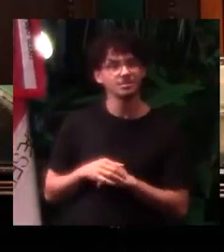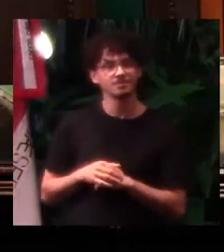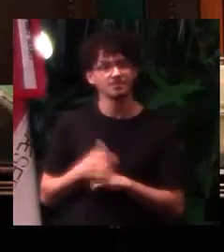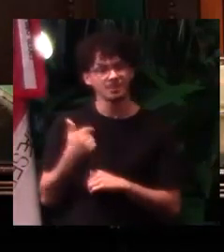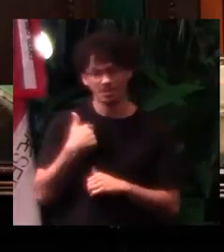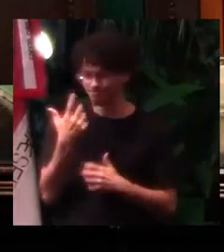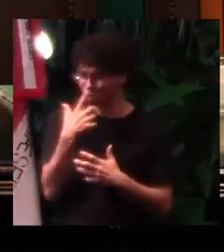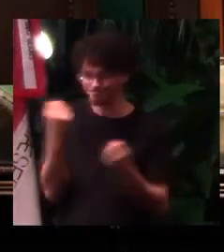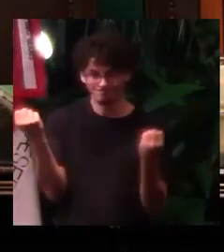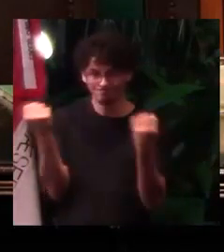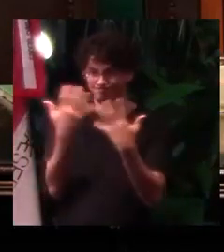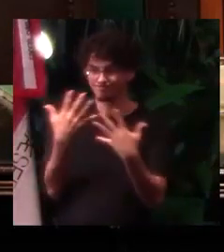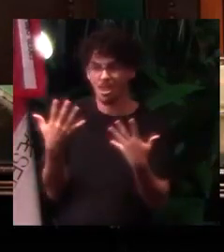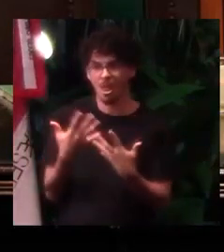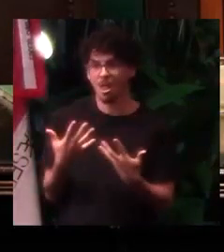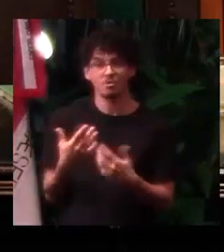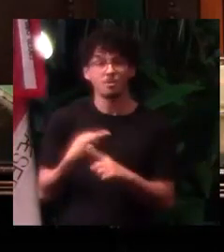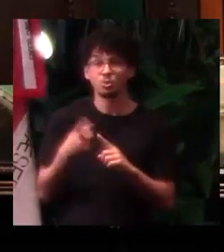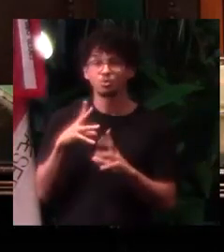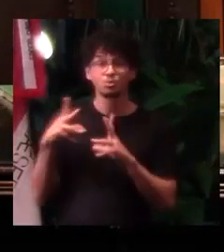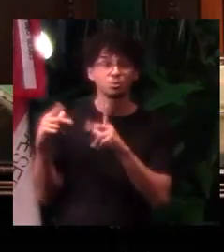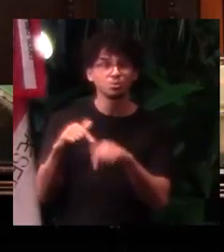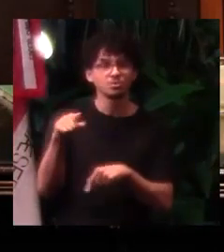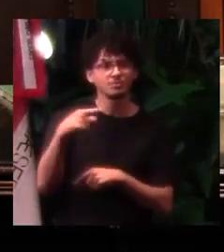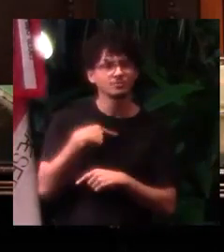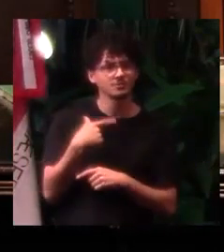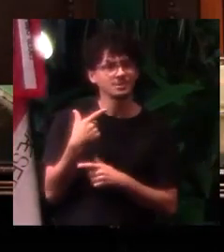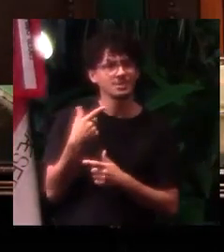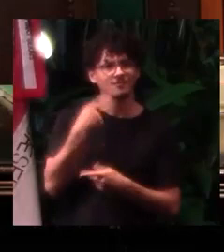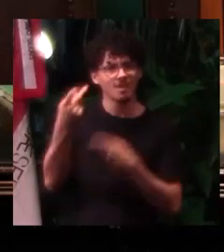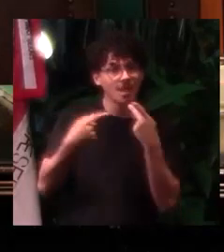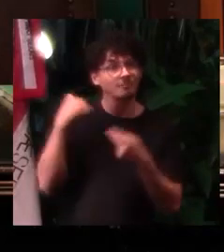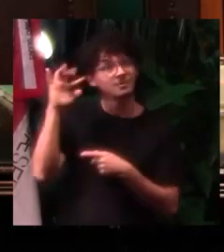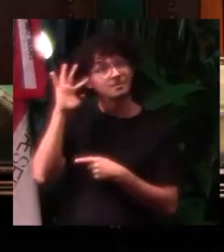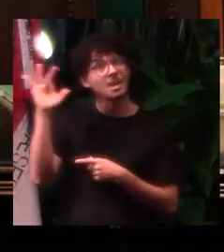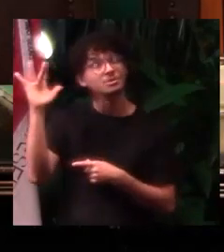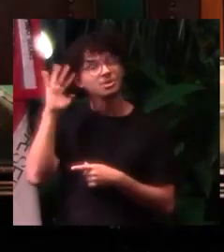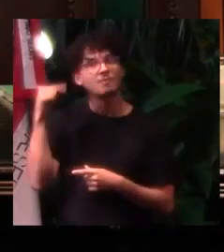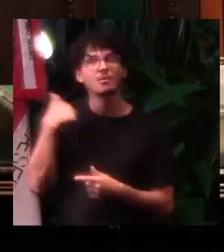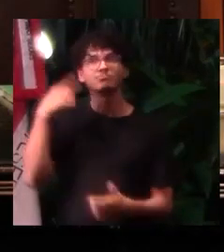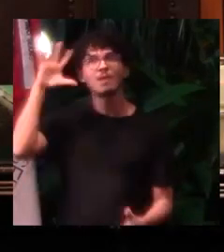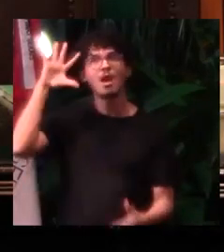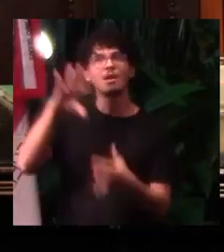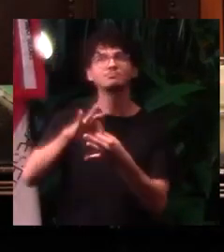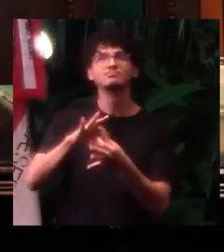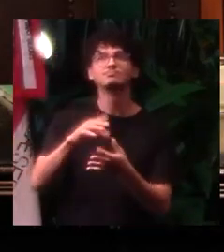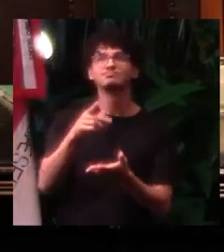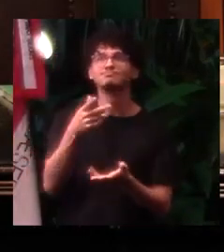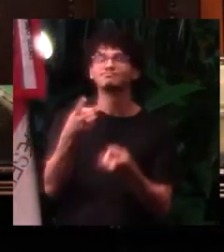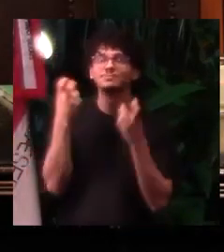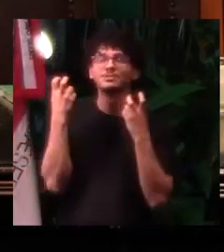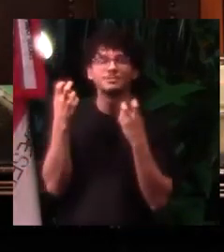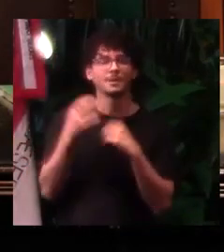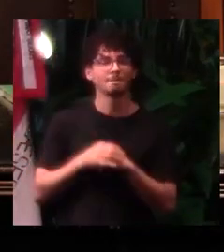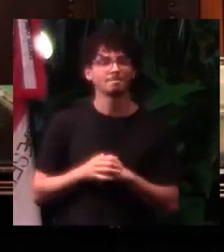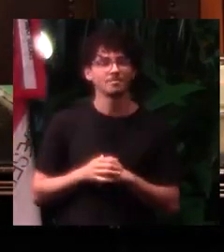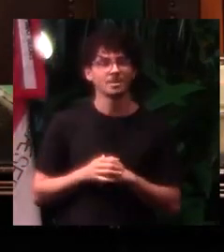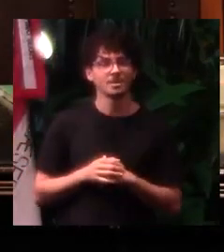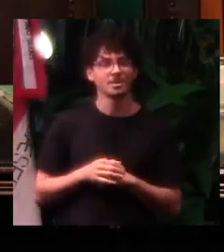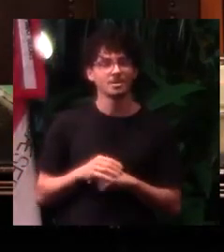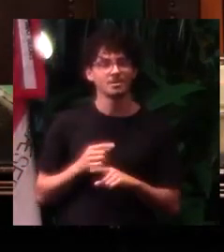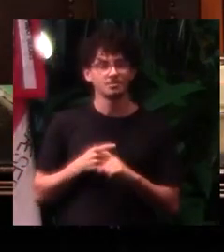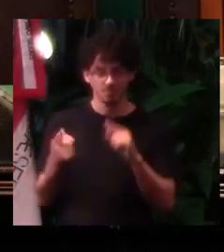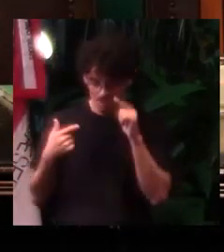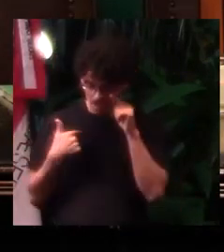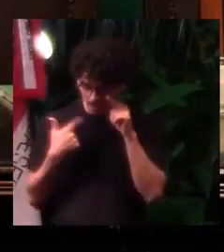maravilhado porque, durante a palestra, tudo que o senhor falava, eu imaginava. E eu percebi que eu fazia isso automaticamente. Só que eu criei